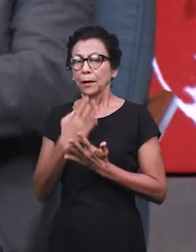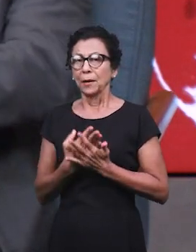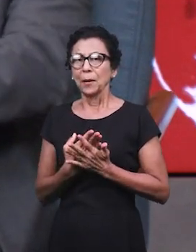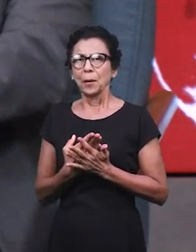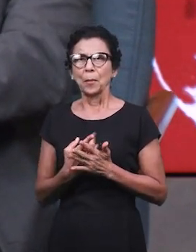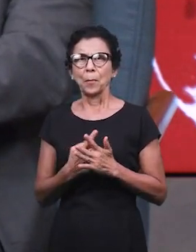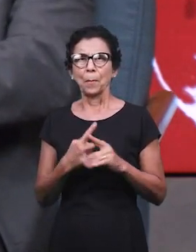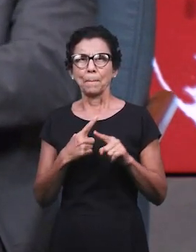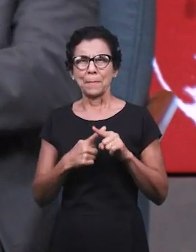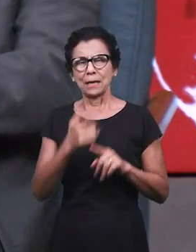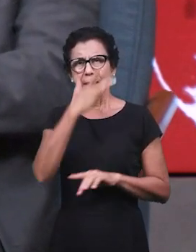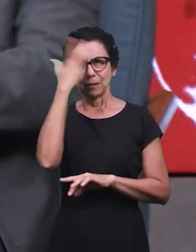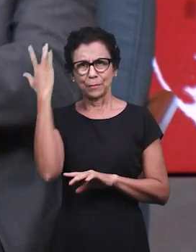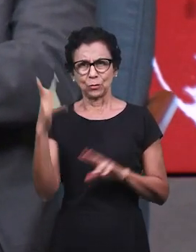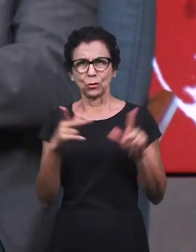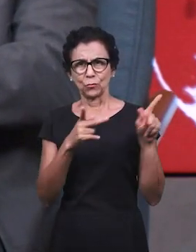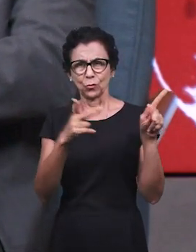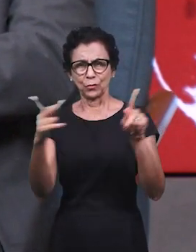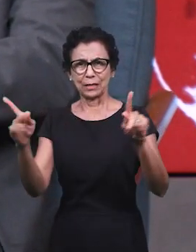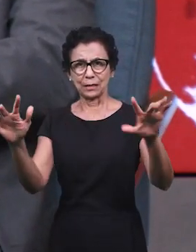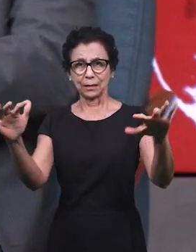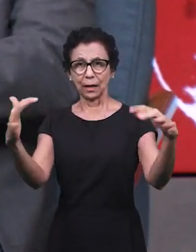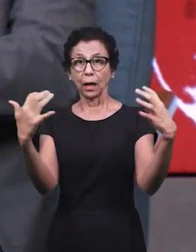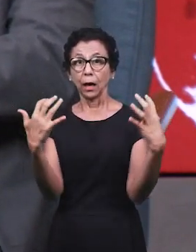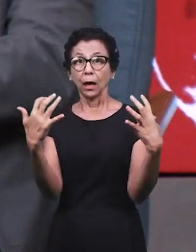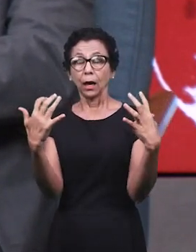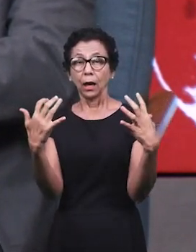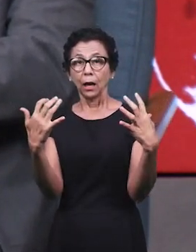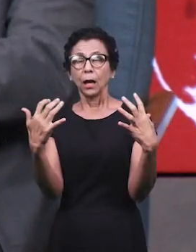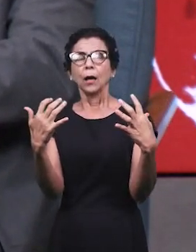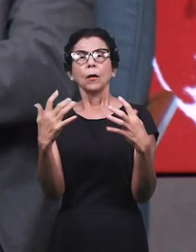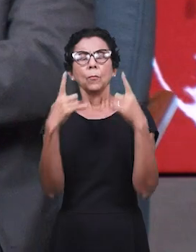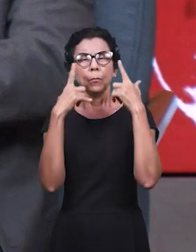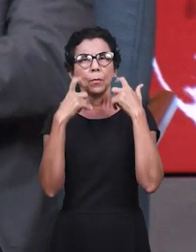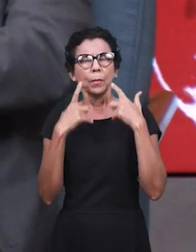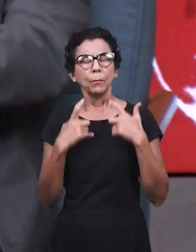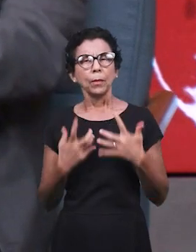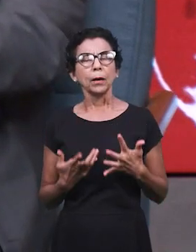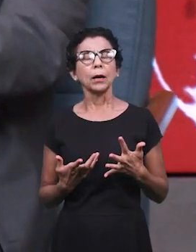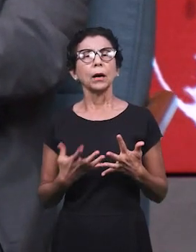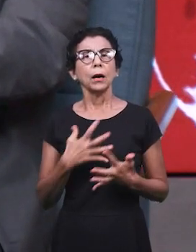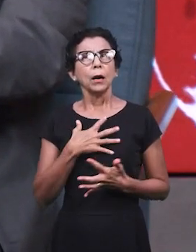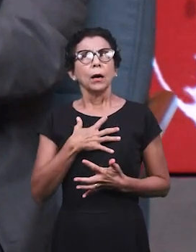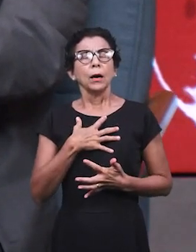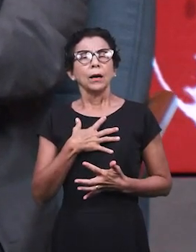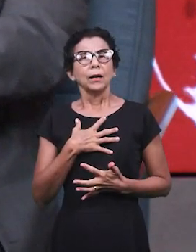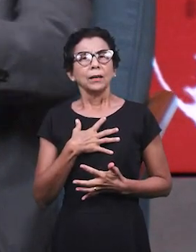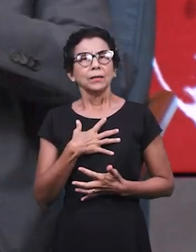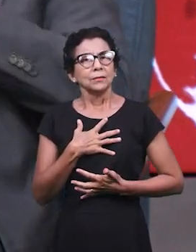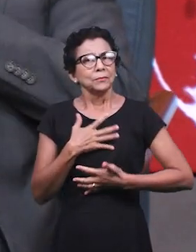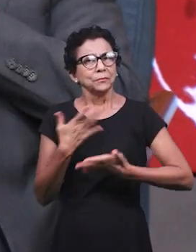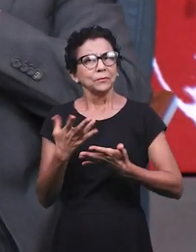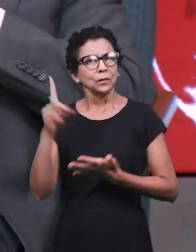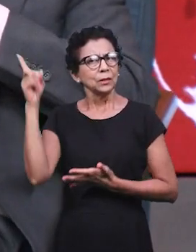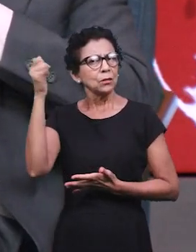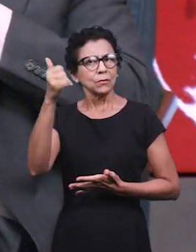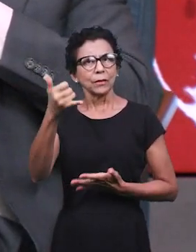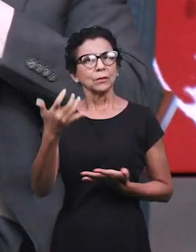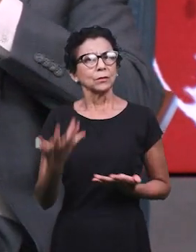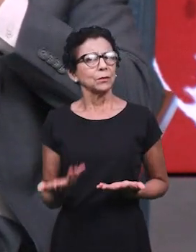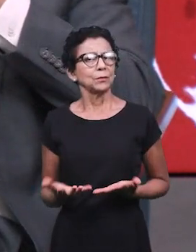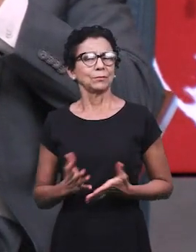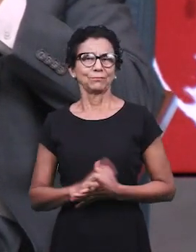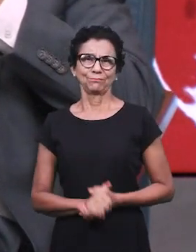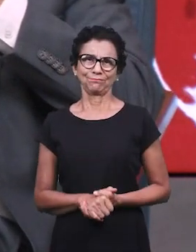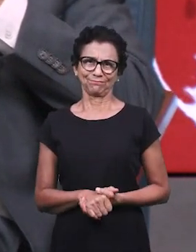era um mistério. Então o Espírito Santo tem um compromisso com aquilo que é profético. Ele não tem um compromisso